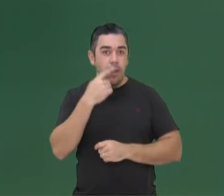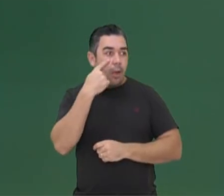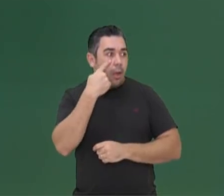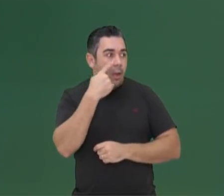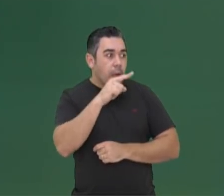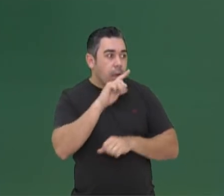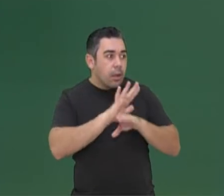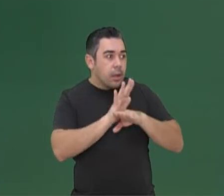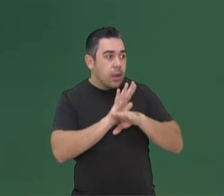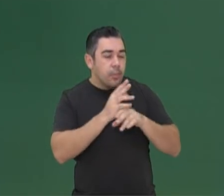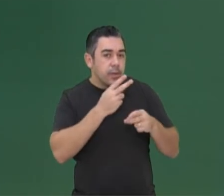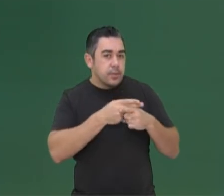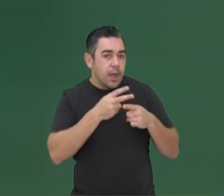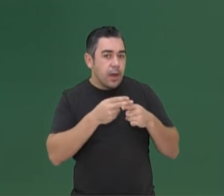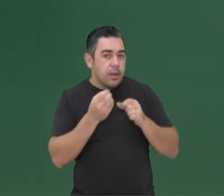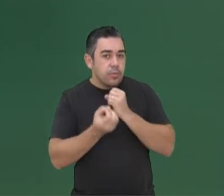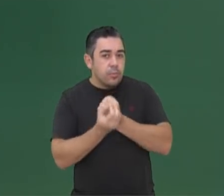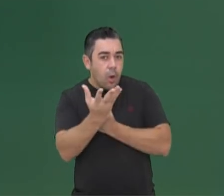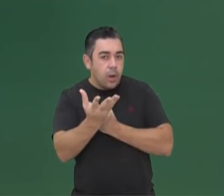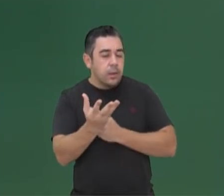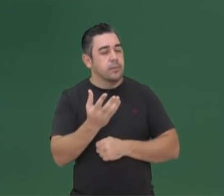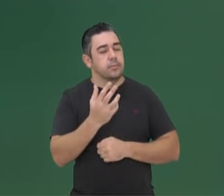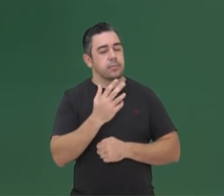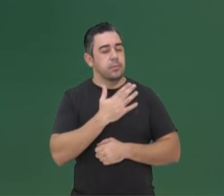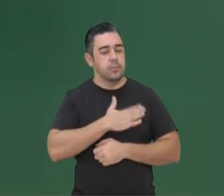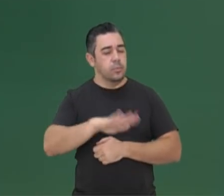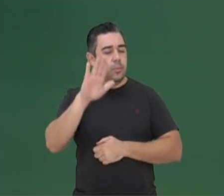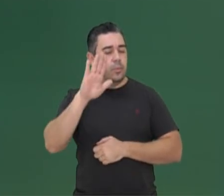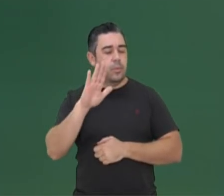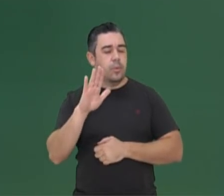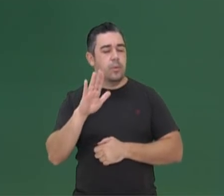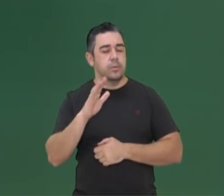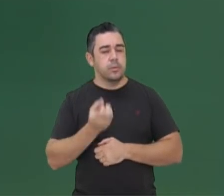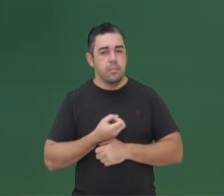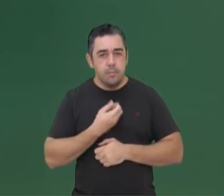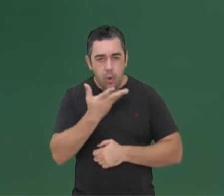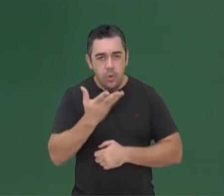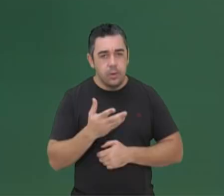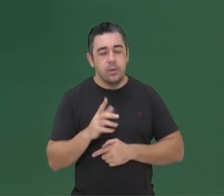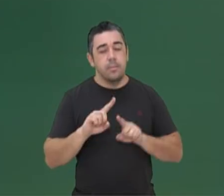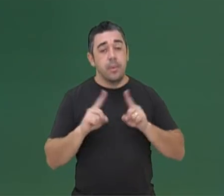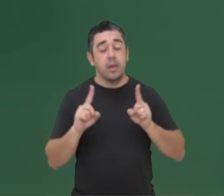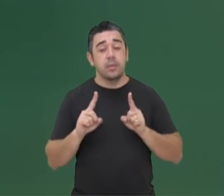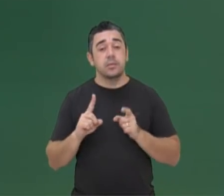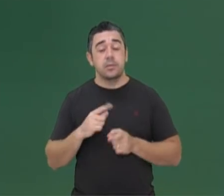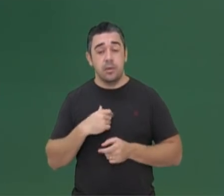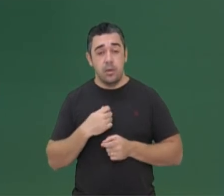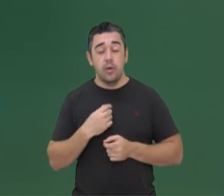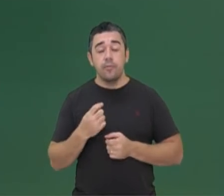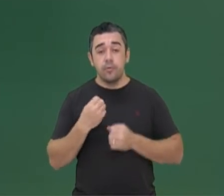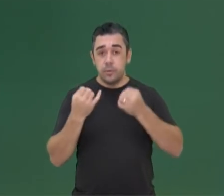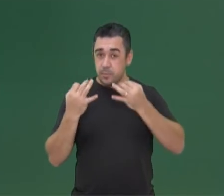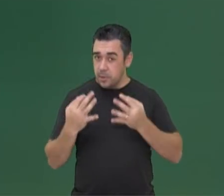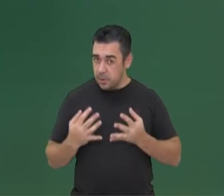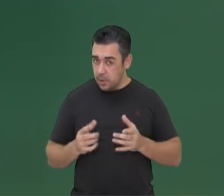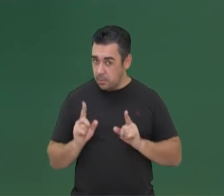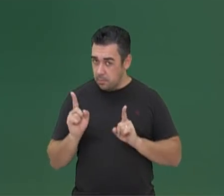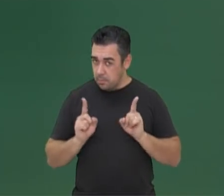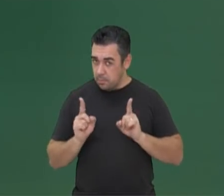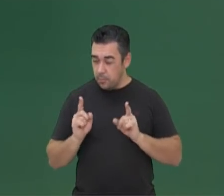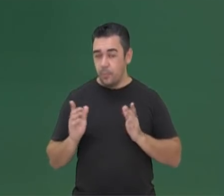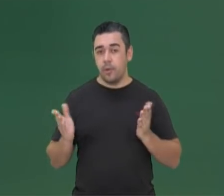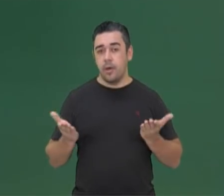uma série e conta o fim? Eu não gosto desse tipo de pessoa, eu acredito que vocês também não. Mas eu vou contar uma parte da nossa